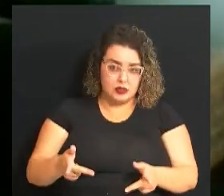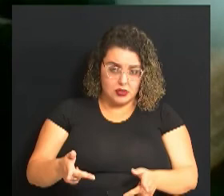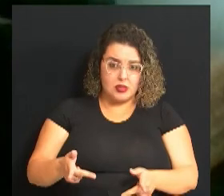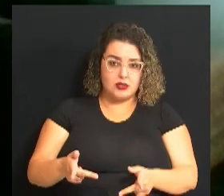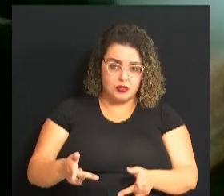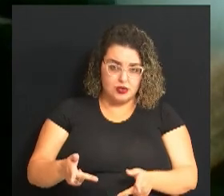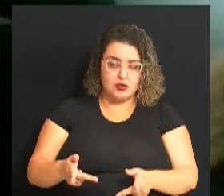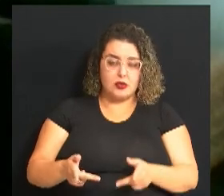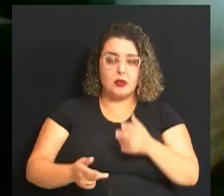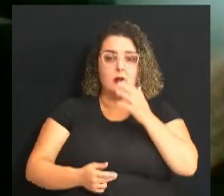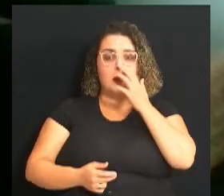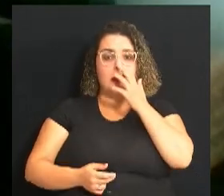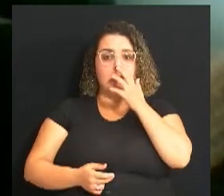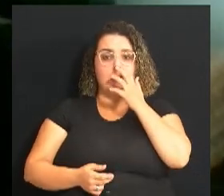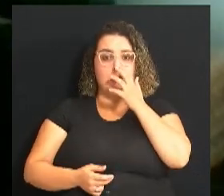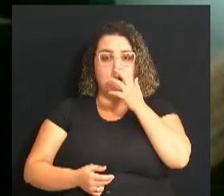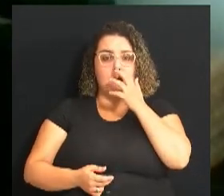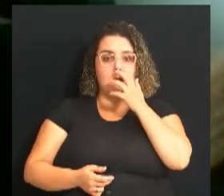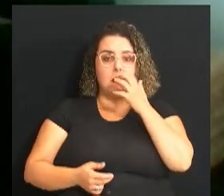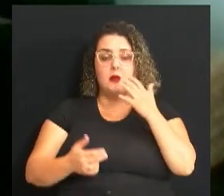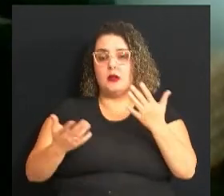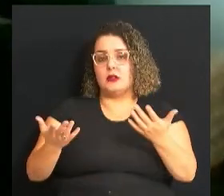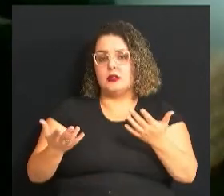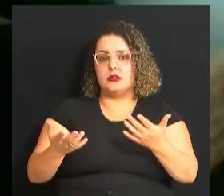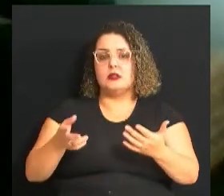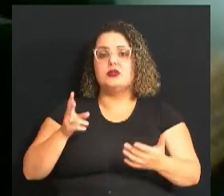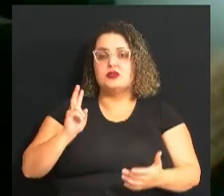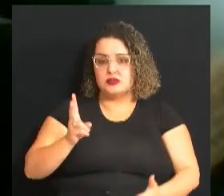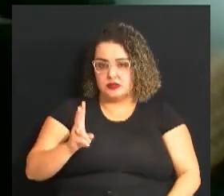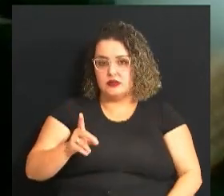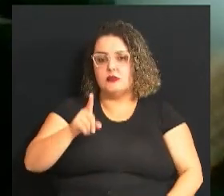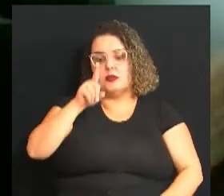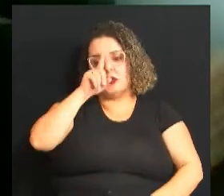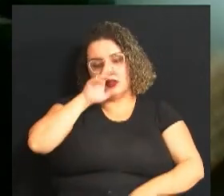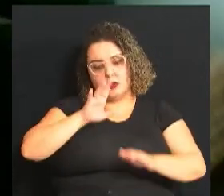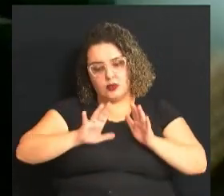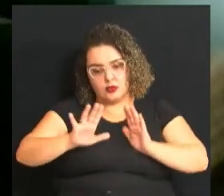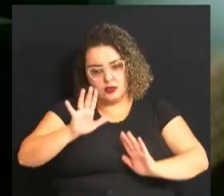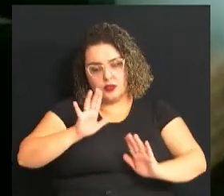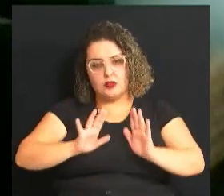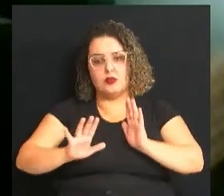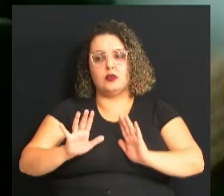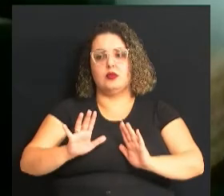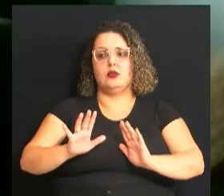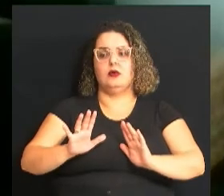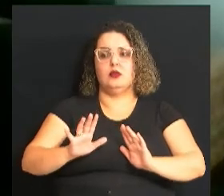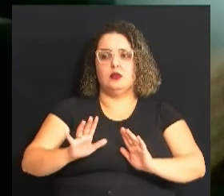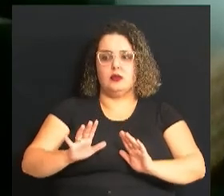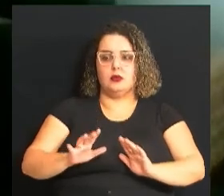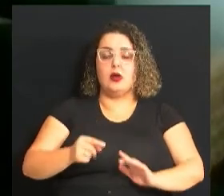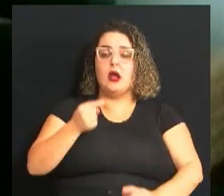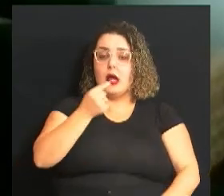né? Então, sempre há o cuidado em relação a cada um